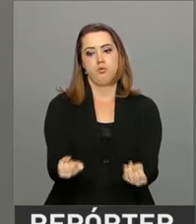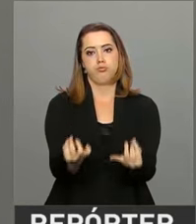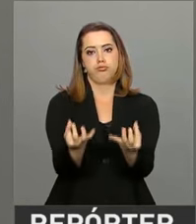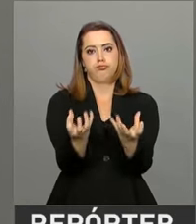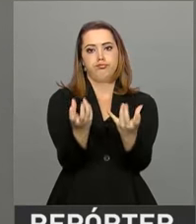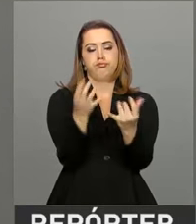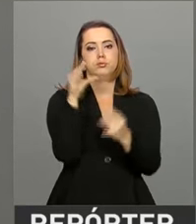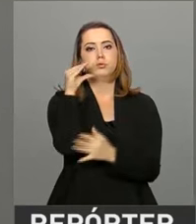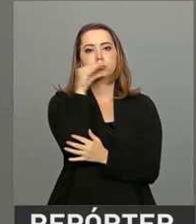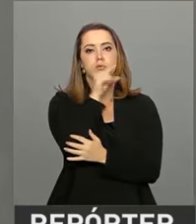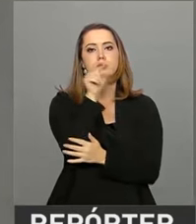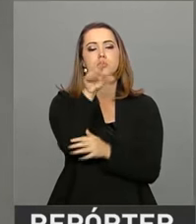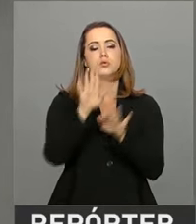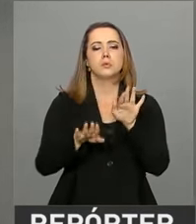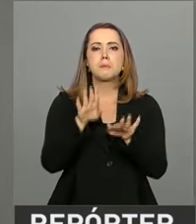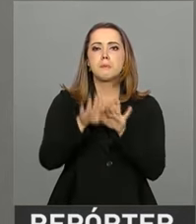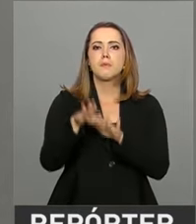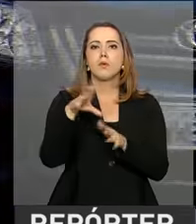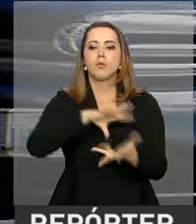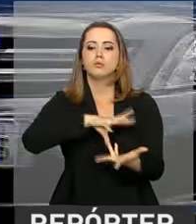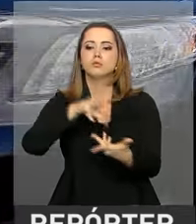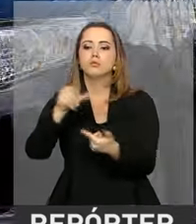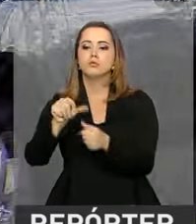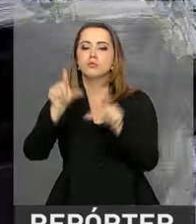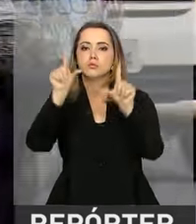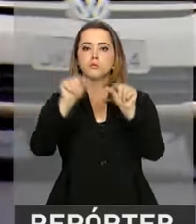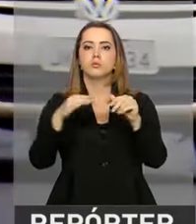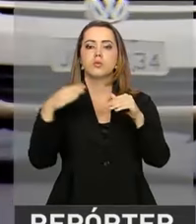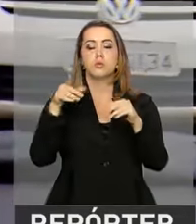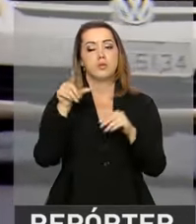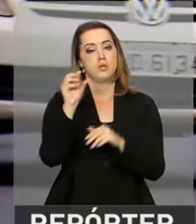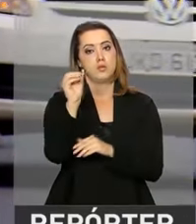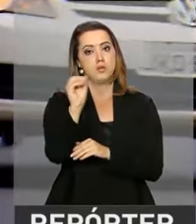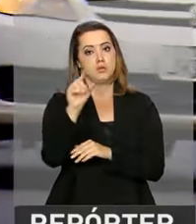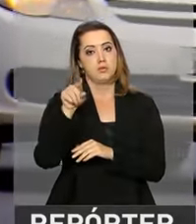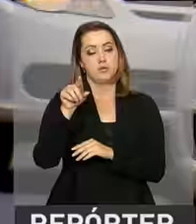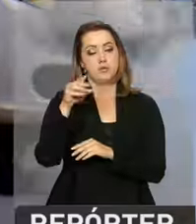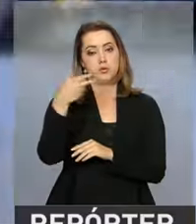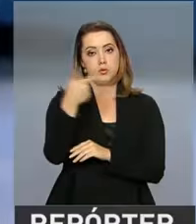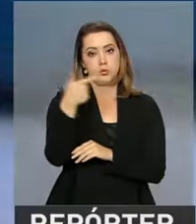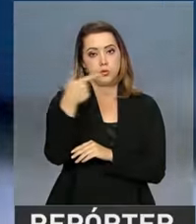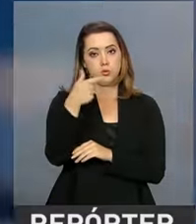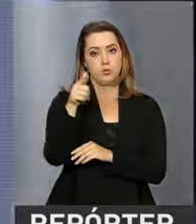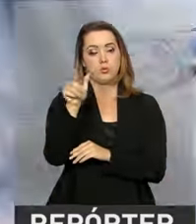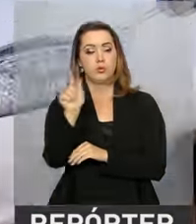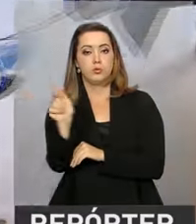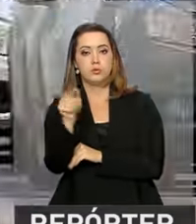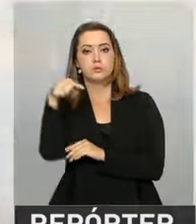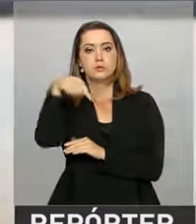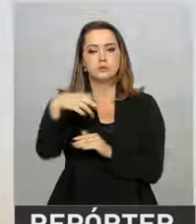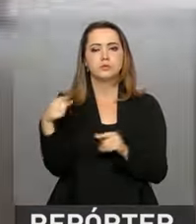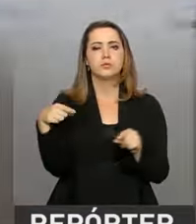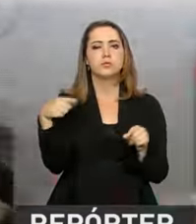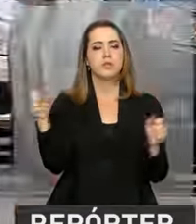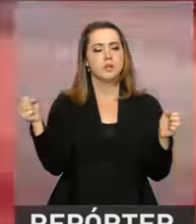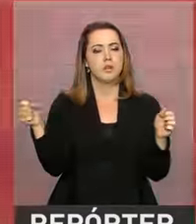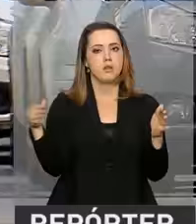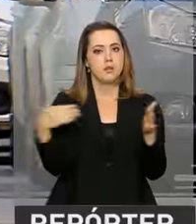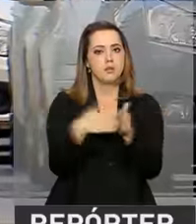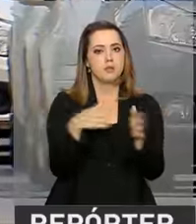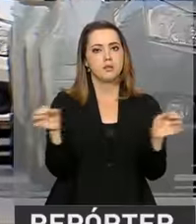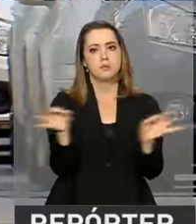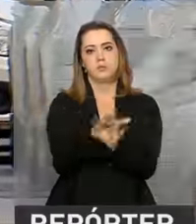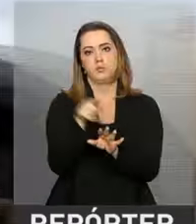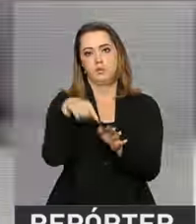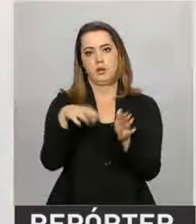manter o aumento da temperatura média do planeta abaixo de 2 graus Celsius até o fim deste século, com esforços para